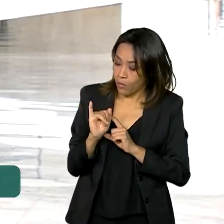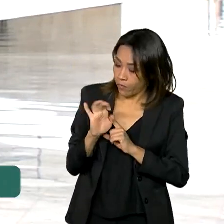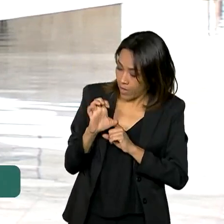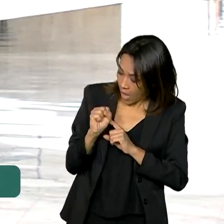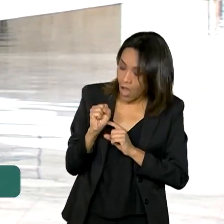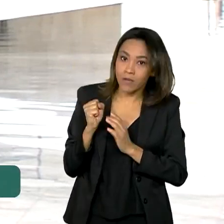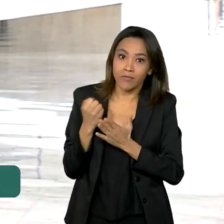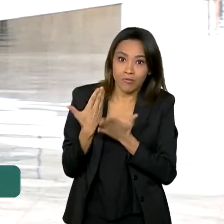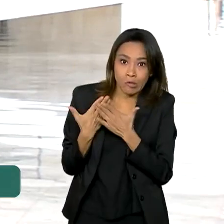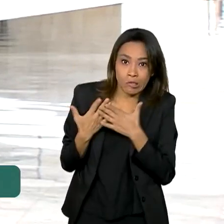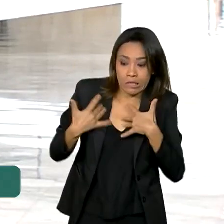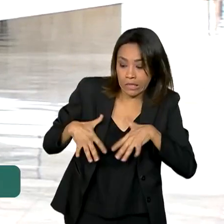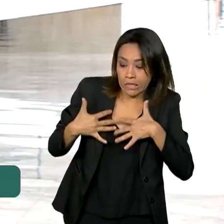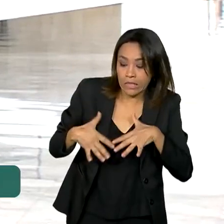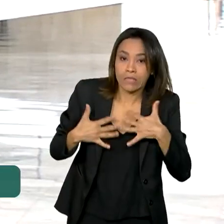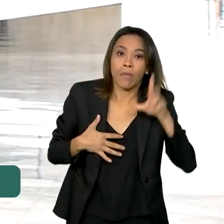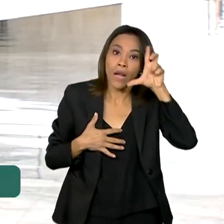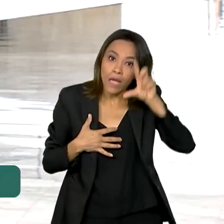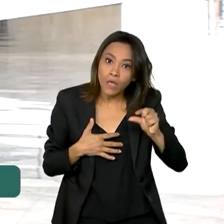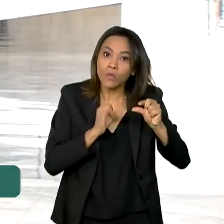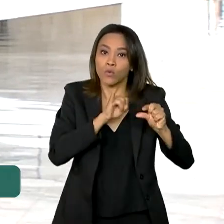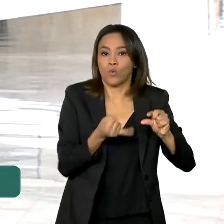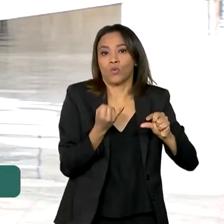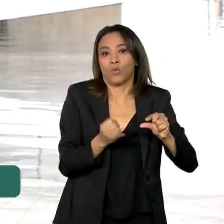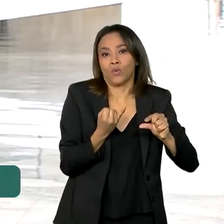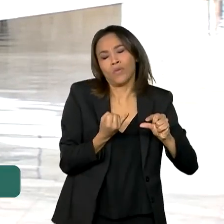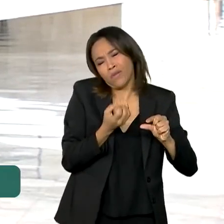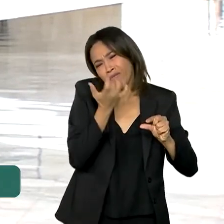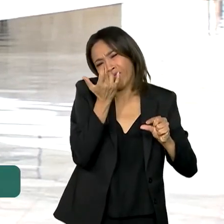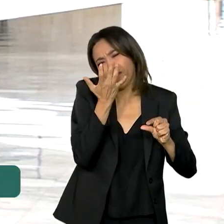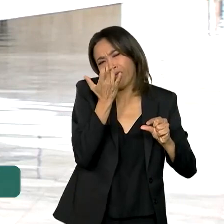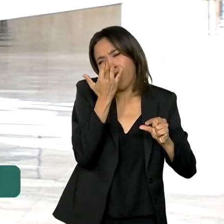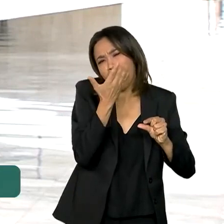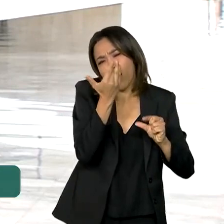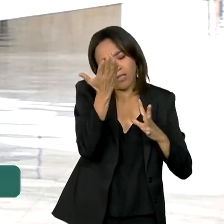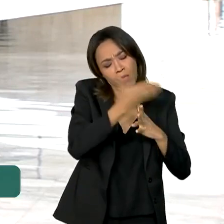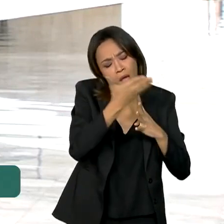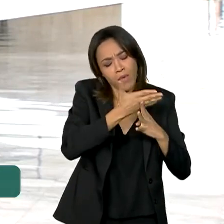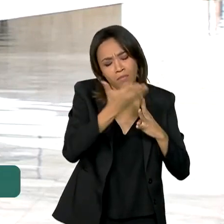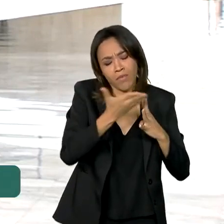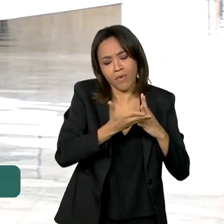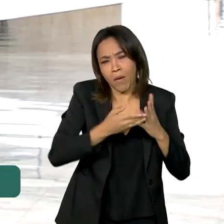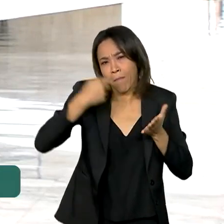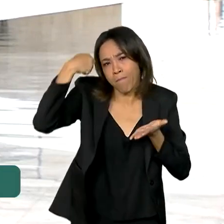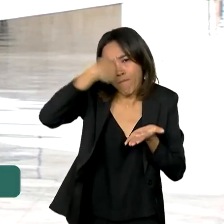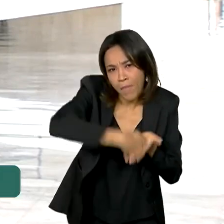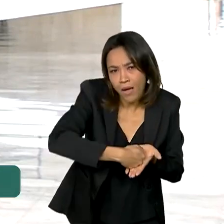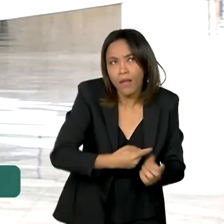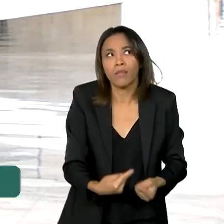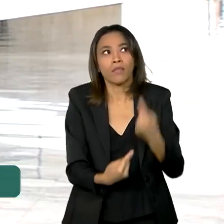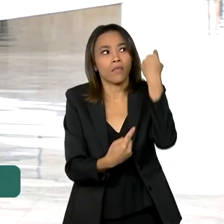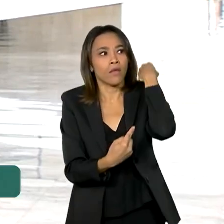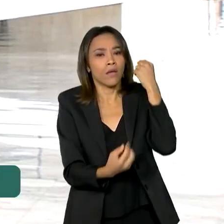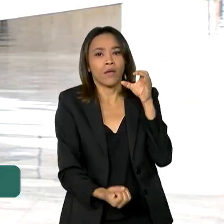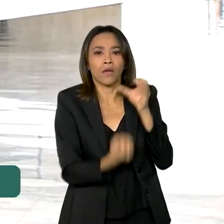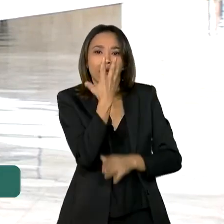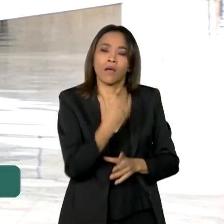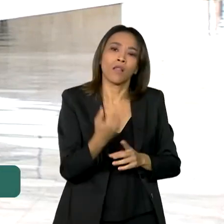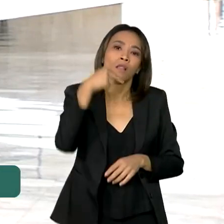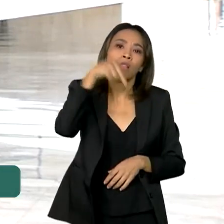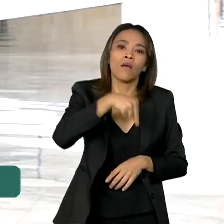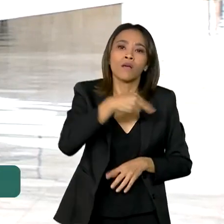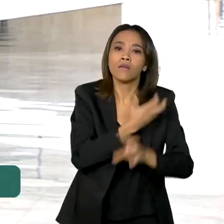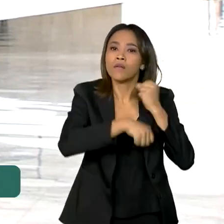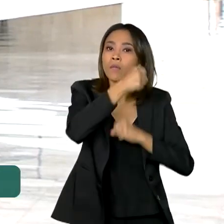estudantil, 100% de redução nos juros e condições facilitadas de parcelamento. Desde que foi criado em novembro do ano